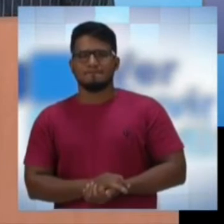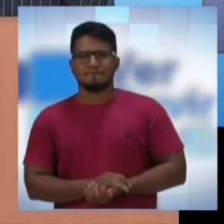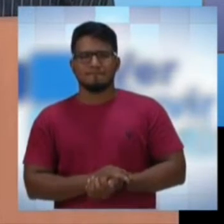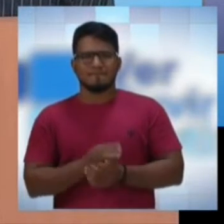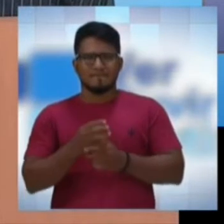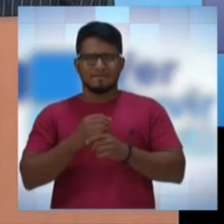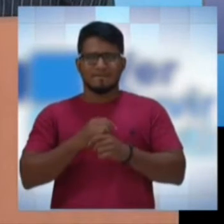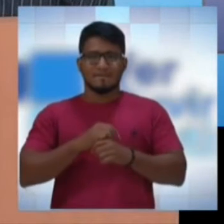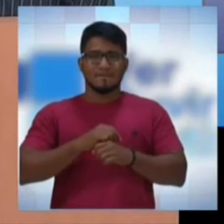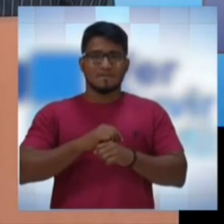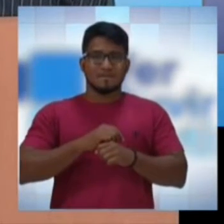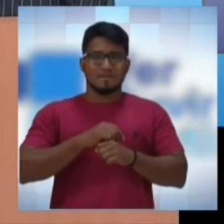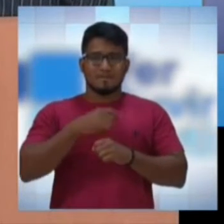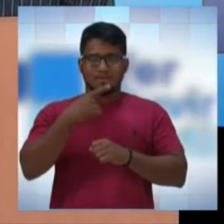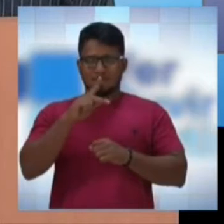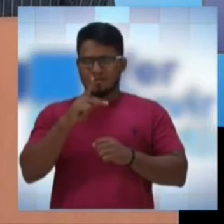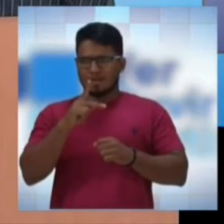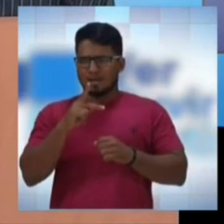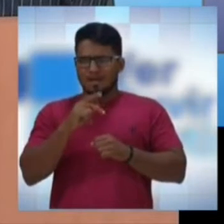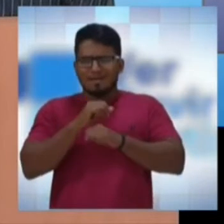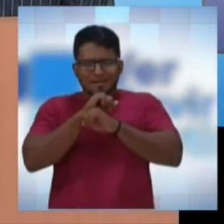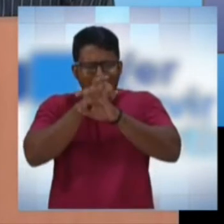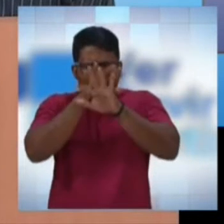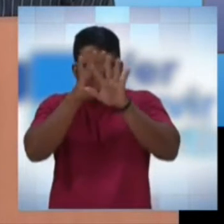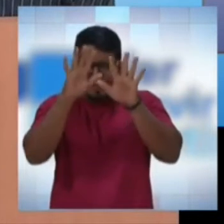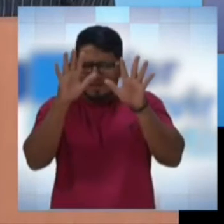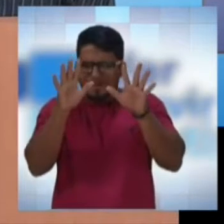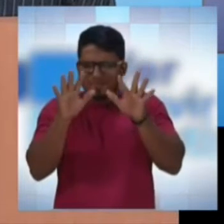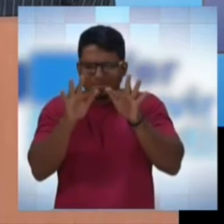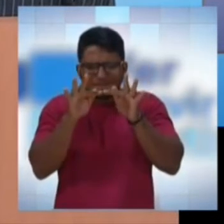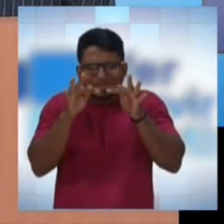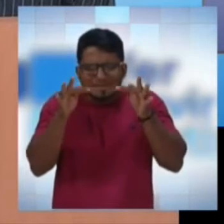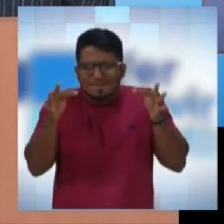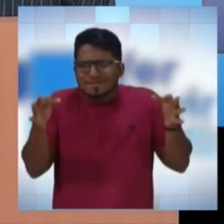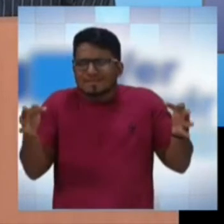clareza do tino